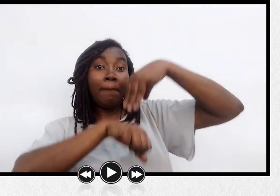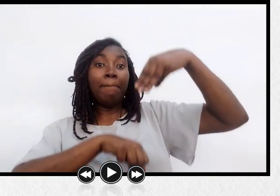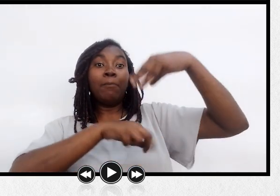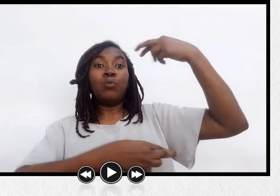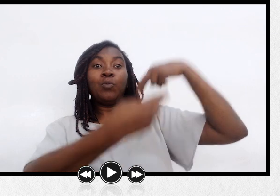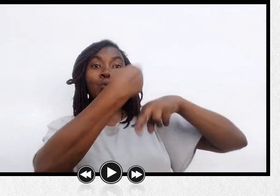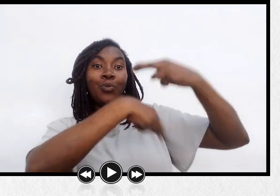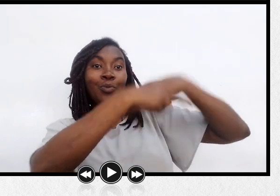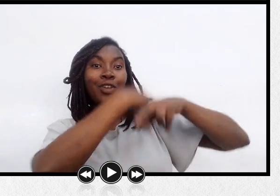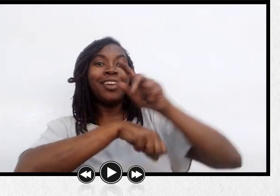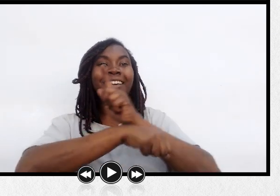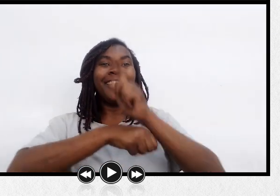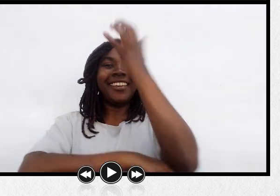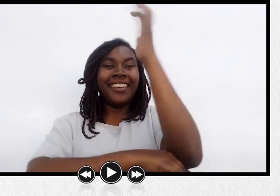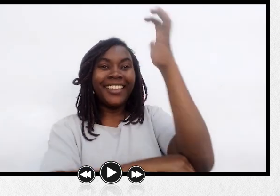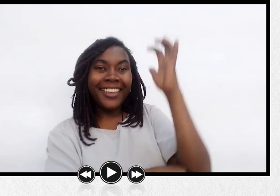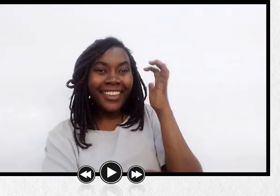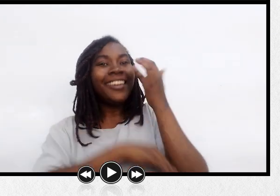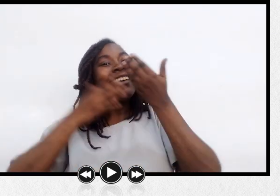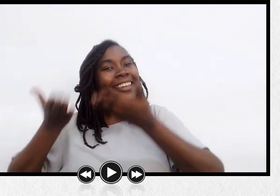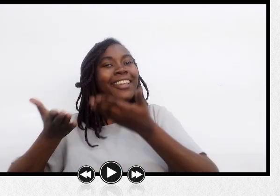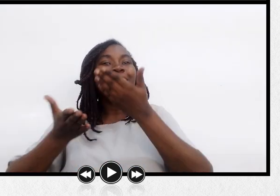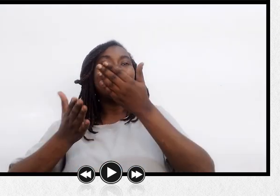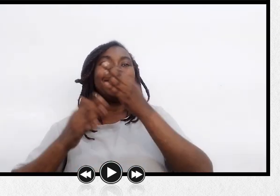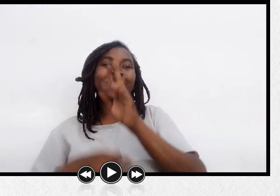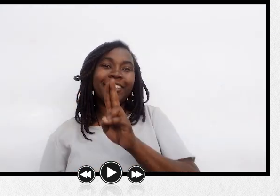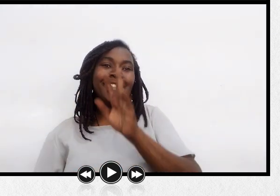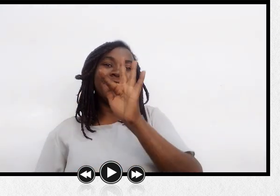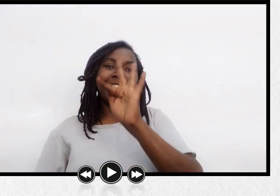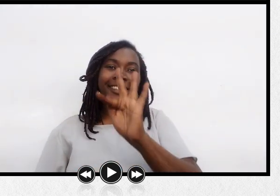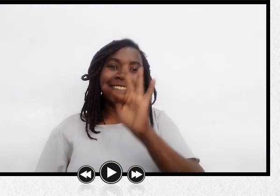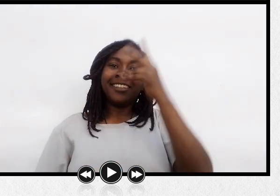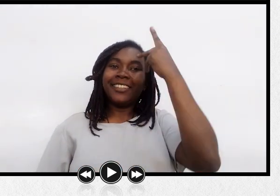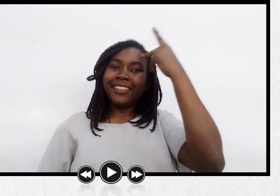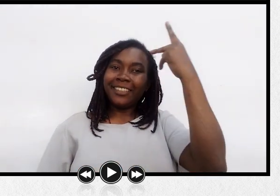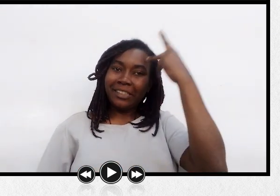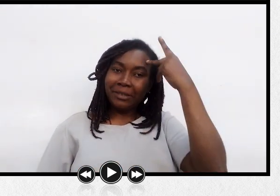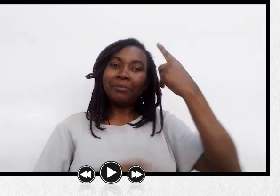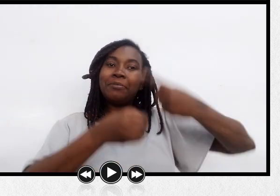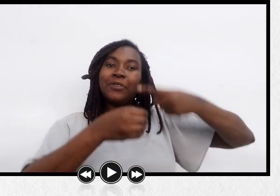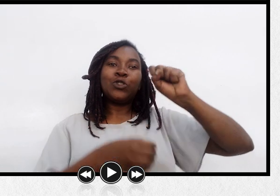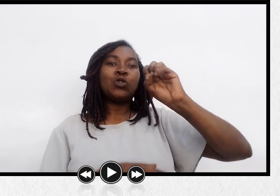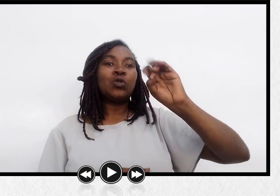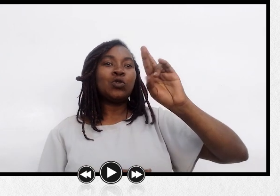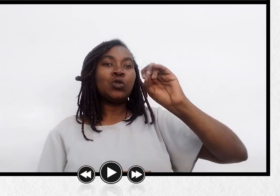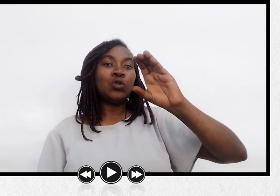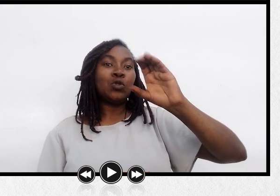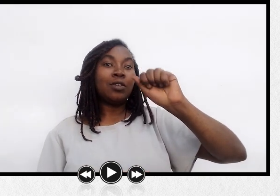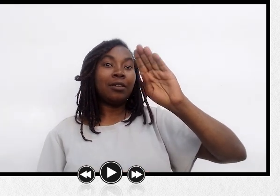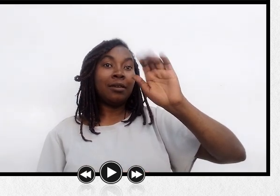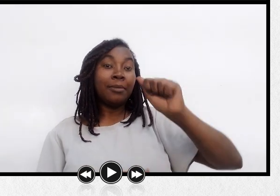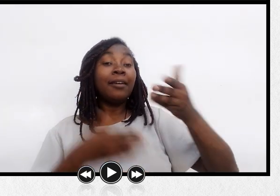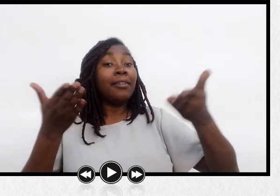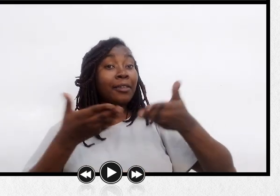gestão ambiental pela Universidade Federal de São Carlos, a UFSCar, no campus de Sorocaba, e atualmente coordena a Câmara